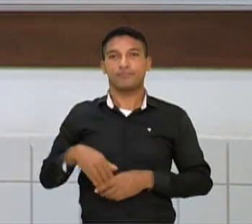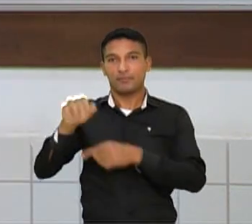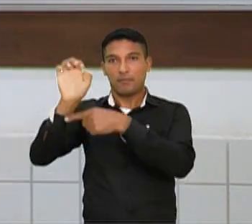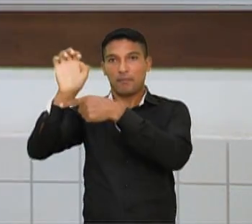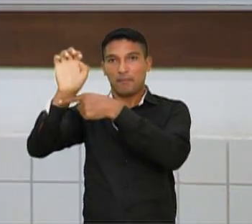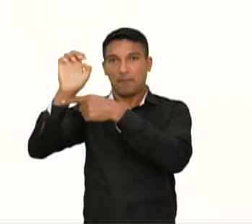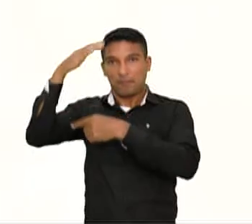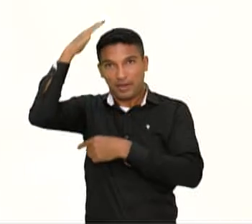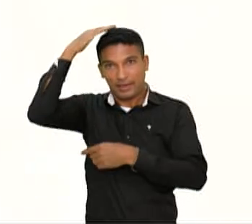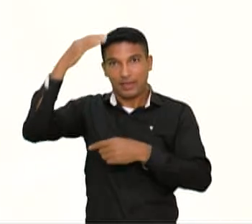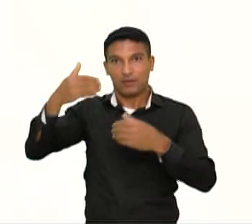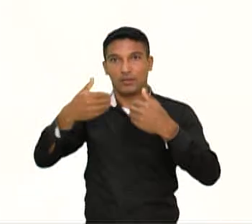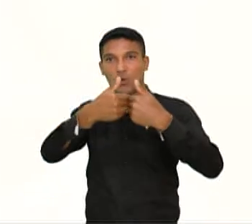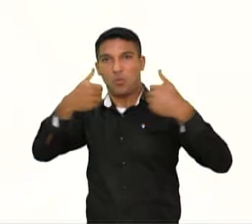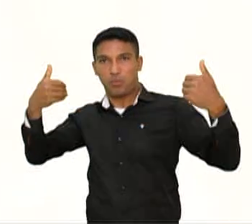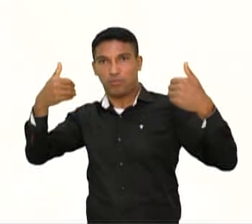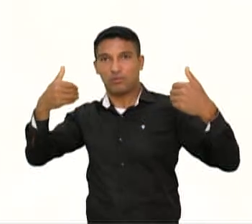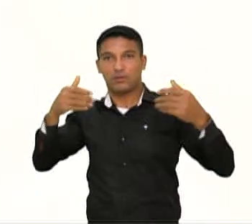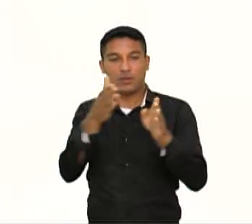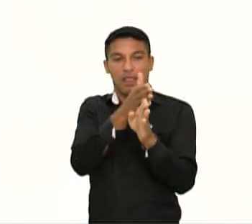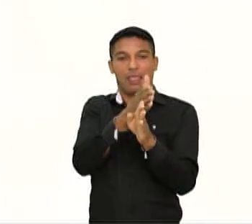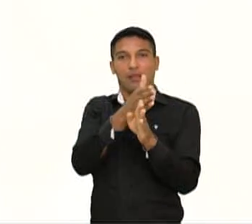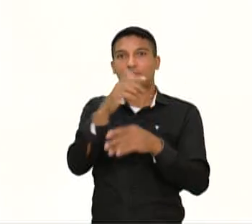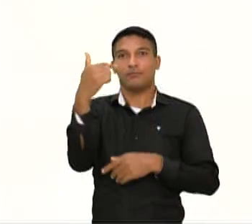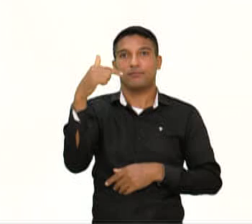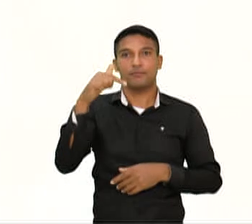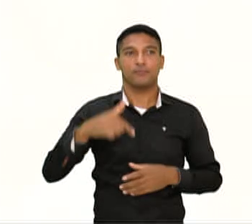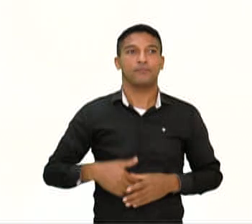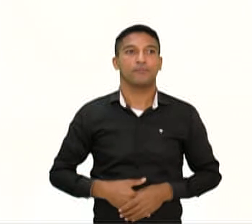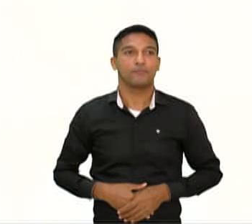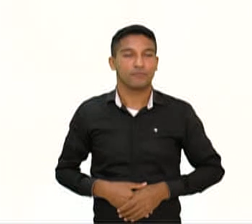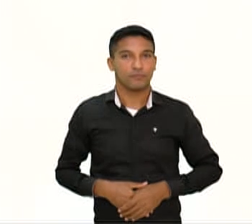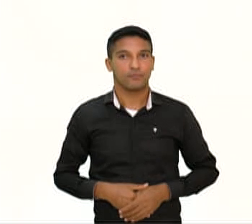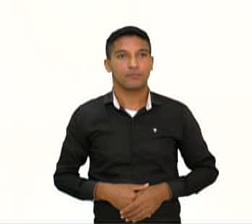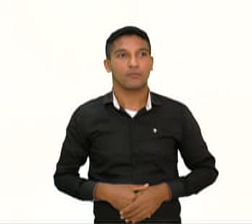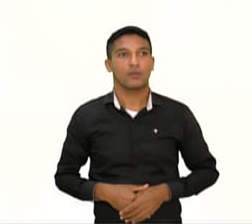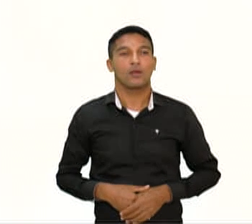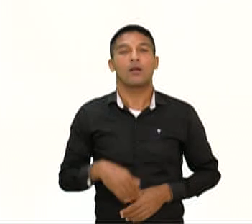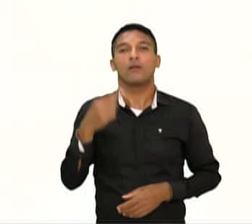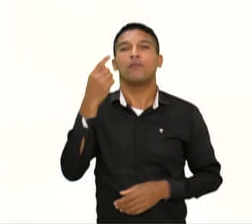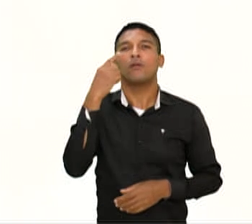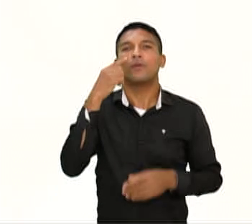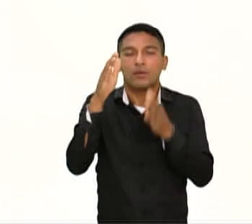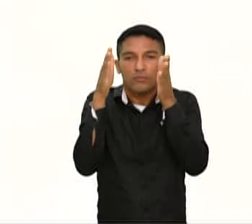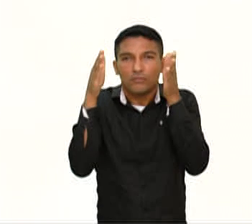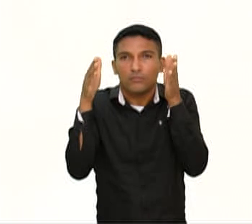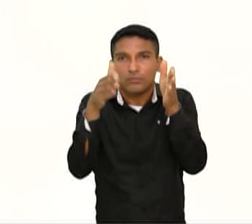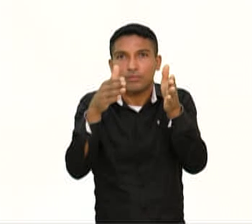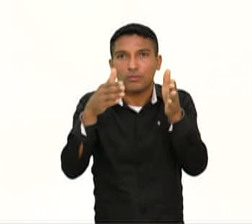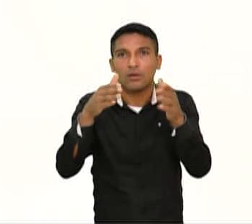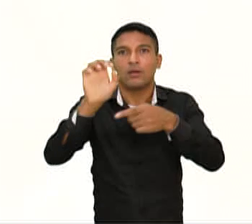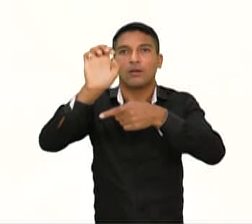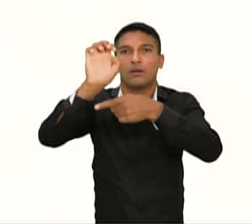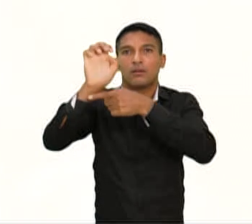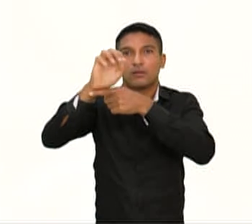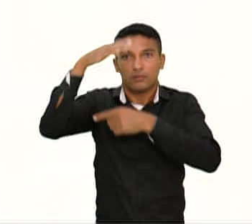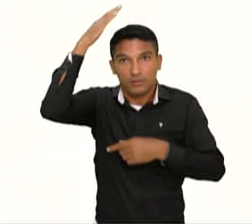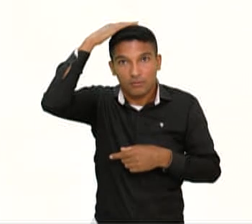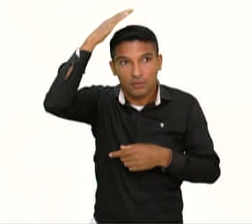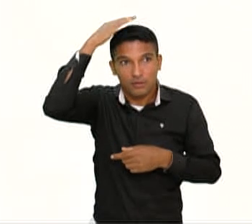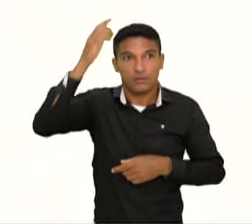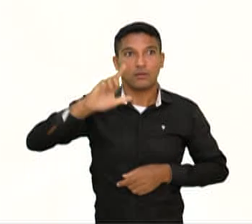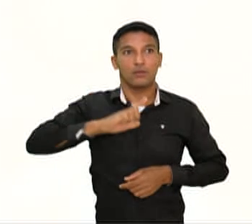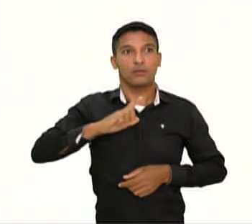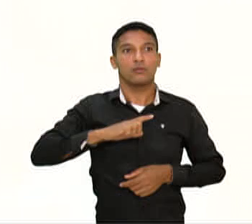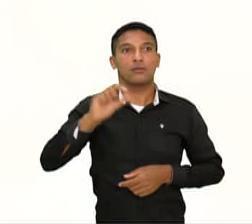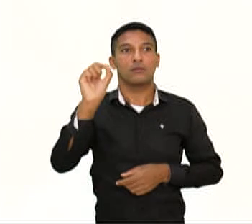direto para o mapa para que a gente especifique. A gente identifica no estado do Paraná uma consolidação gradativa,